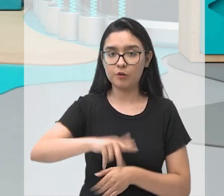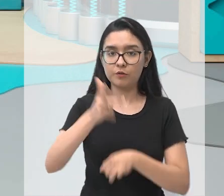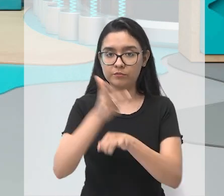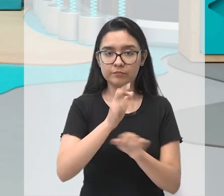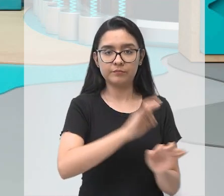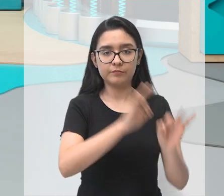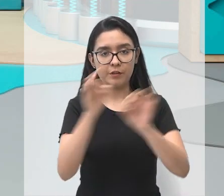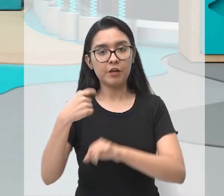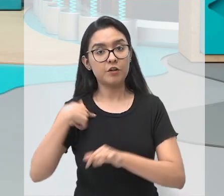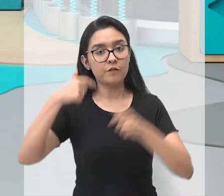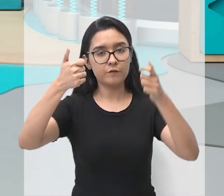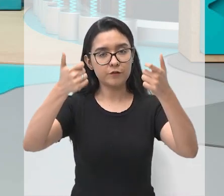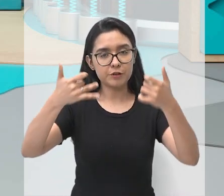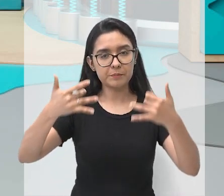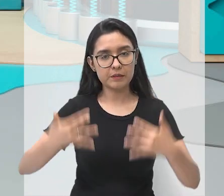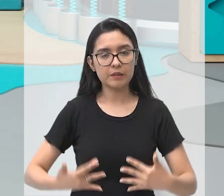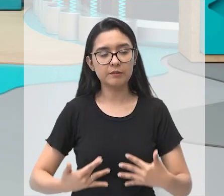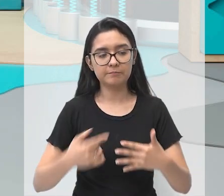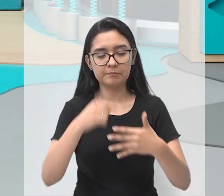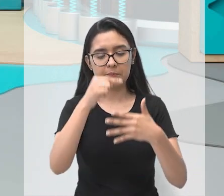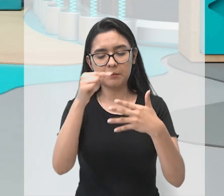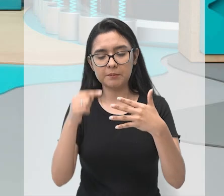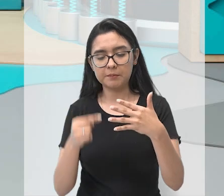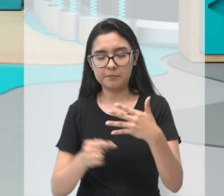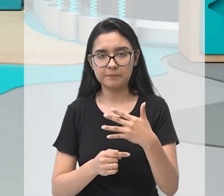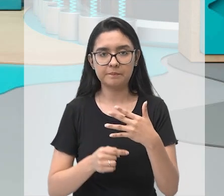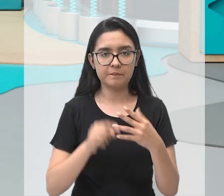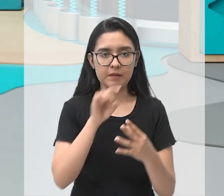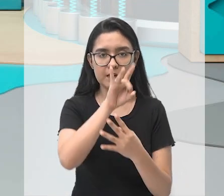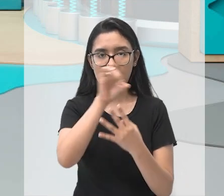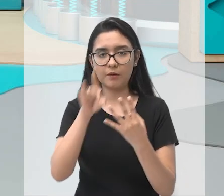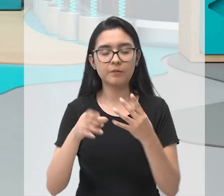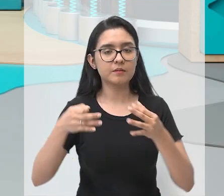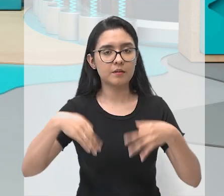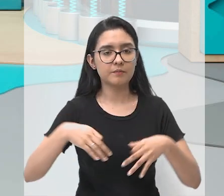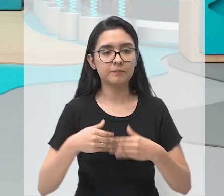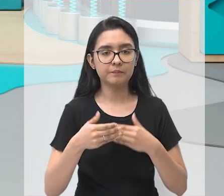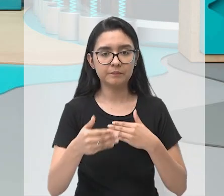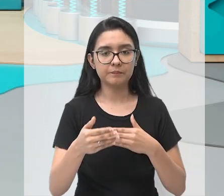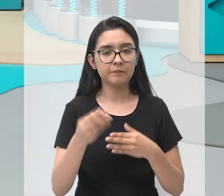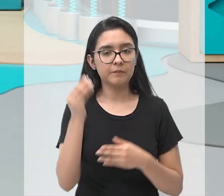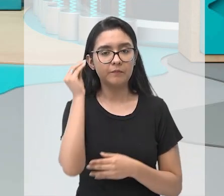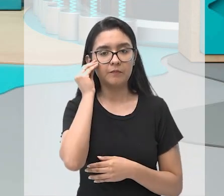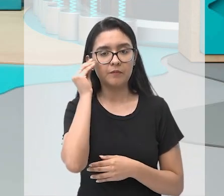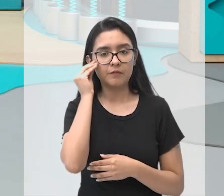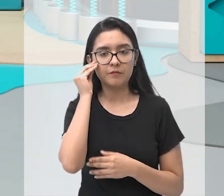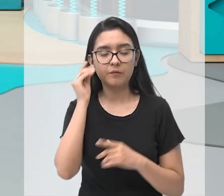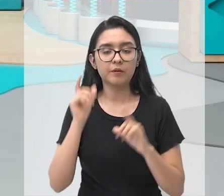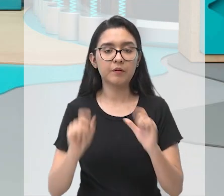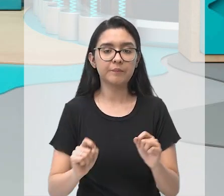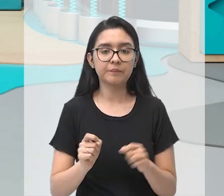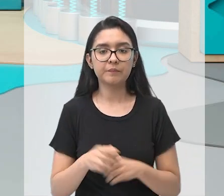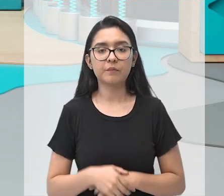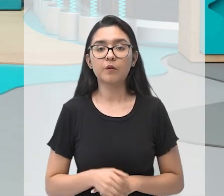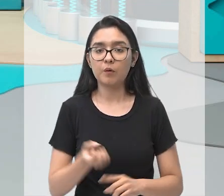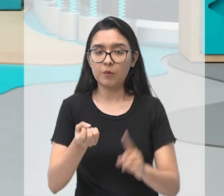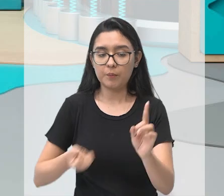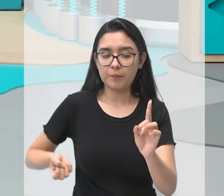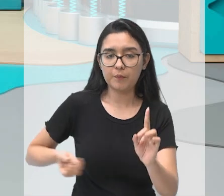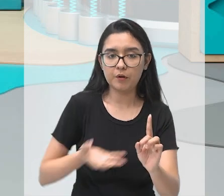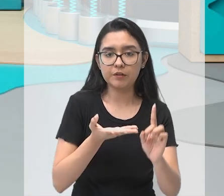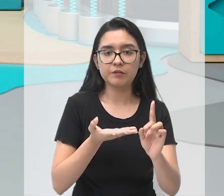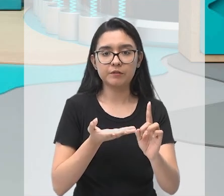ter movimentos controlados no manejo do objeto para arremessar, bater ou lançar